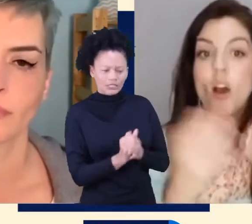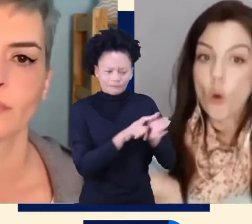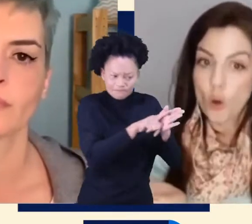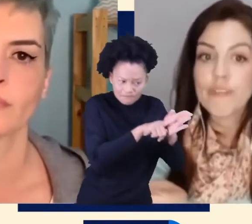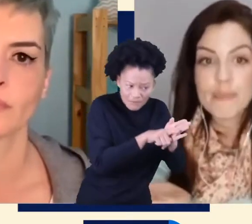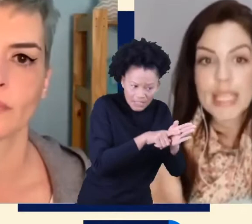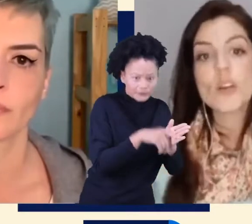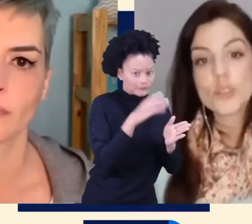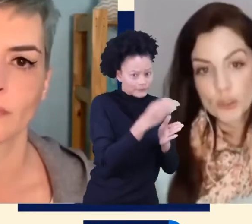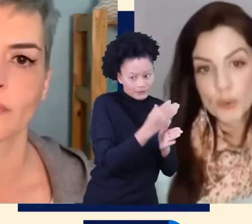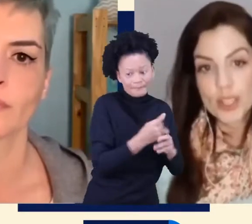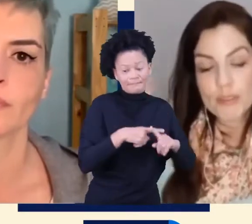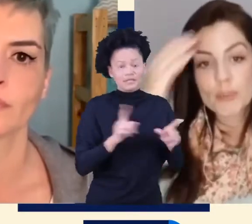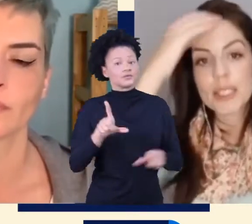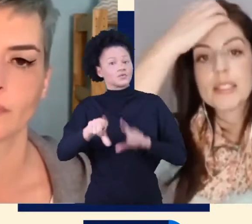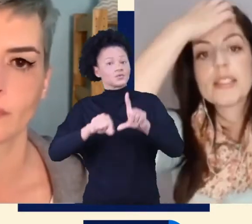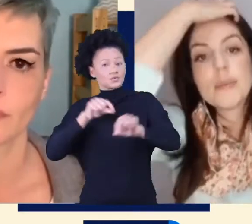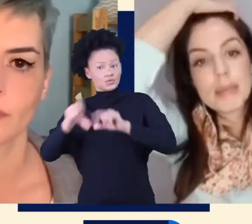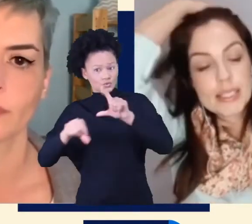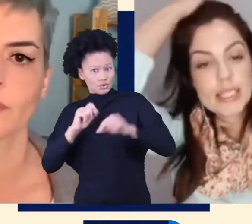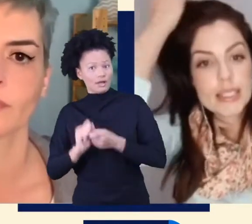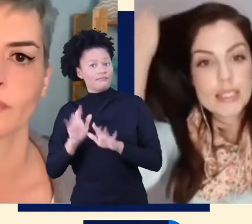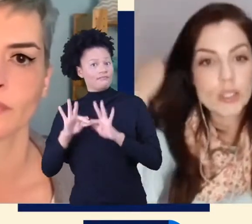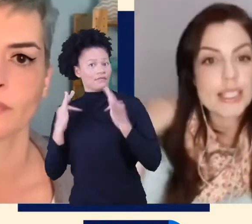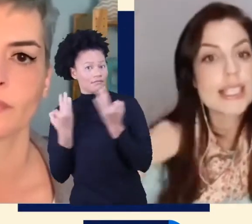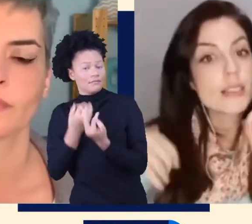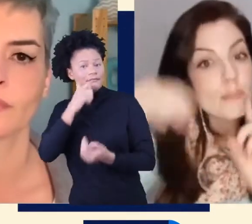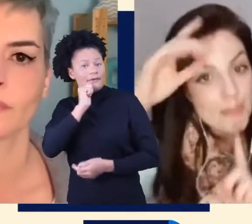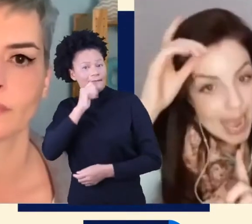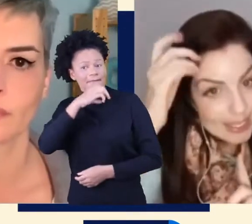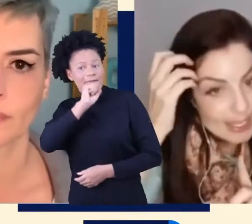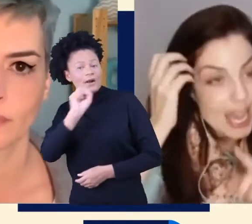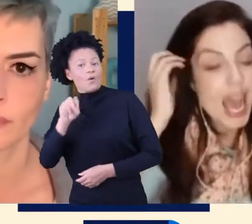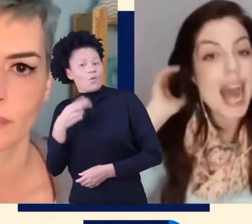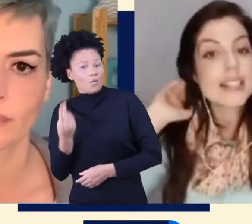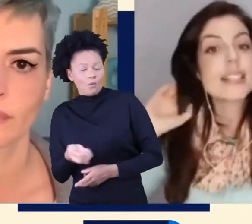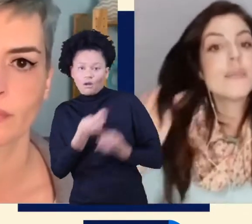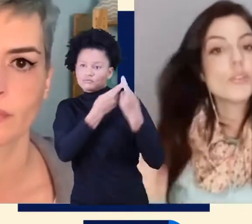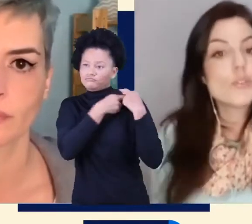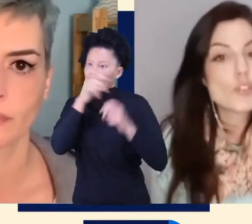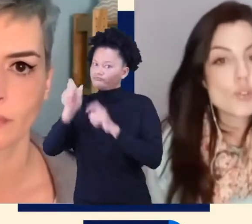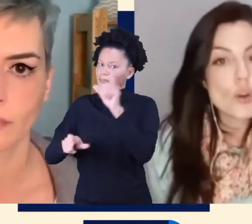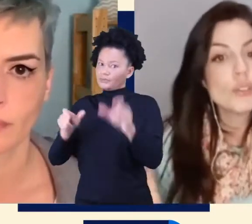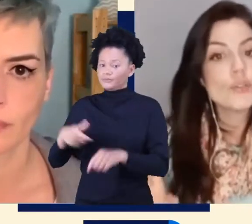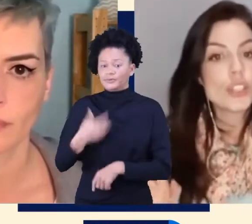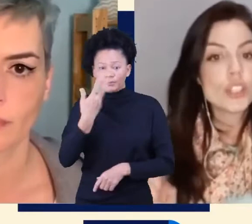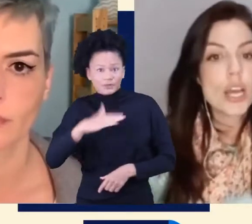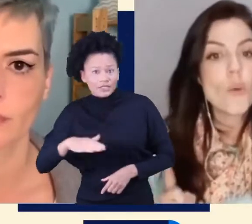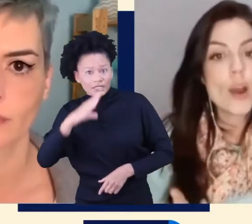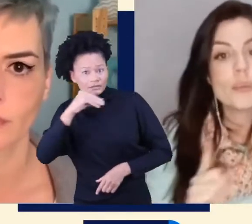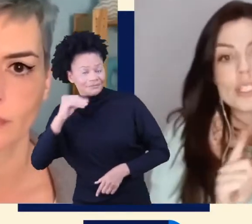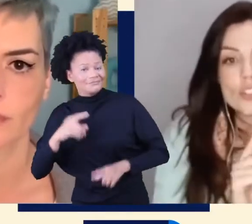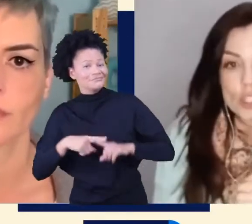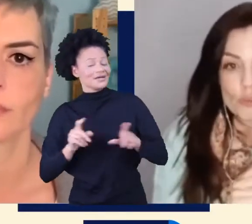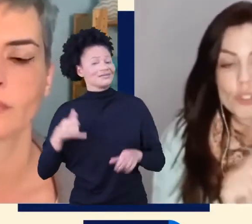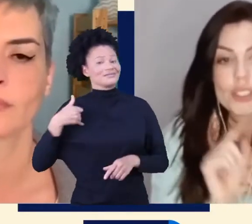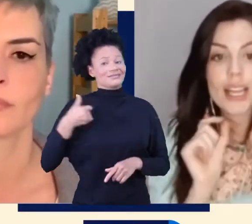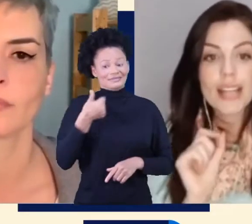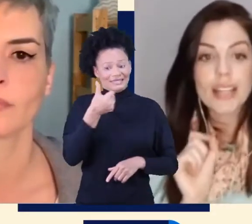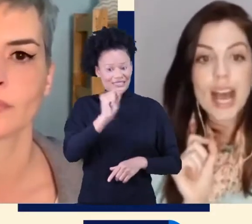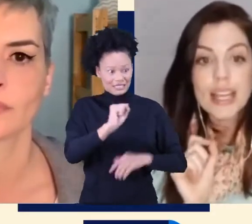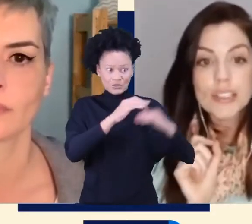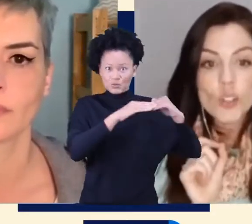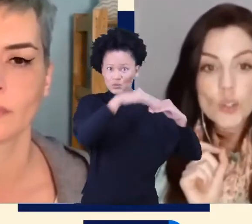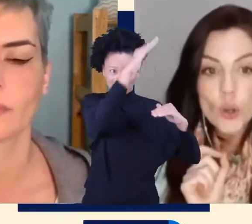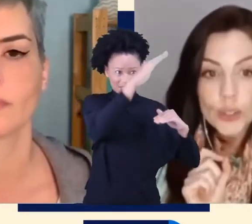pais, ou a família, ou os responsáveis pelas crianças e adolescentes. Mas, acima dos 18, gente, não é optativo. Se